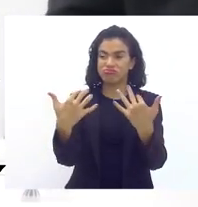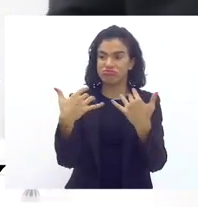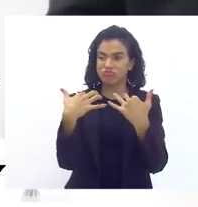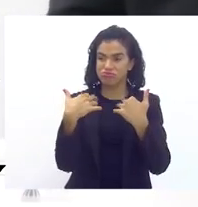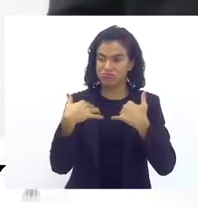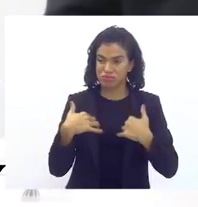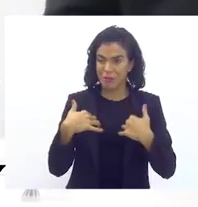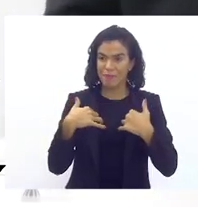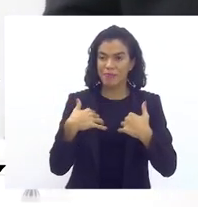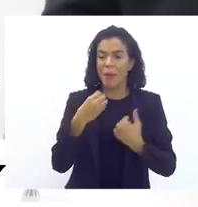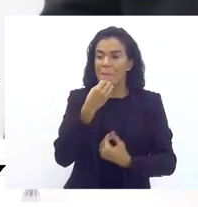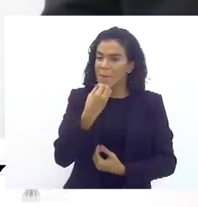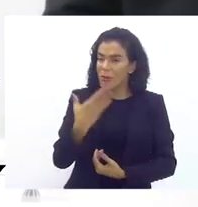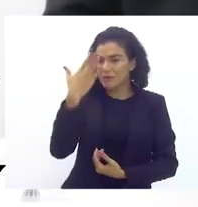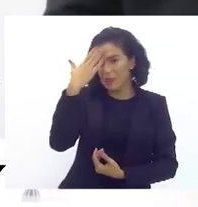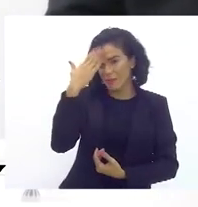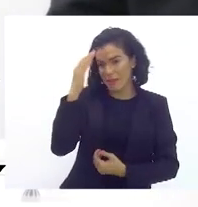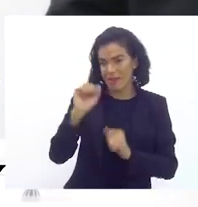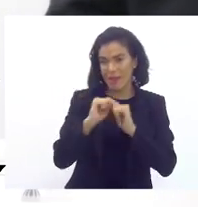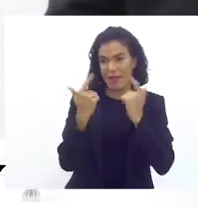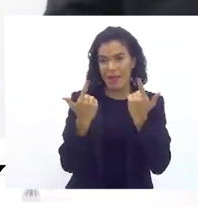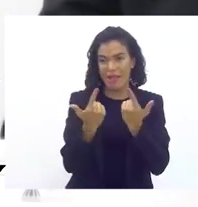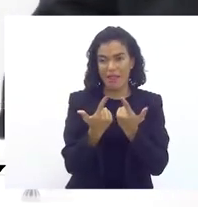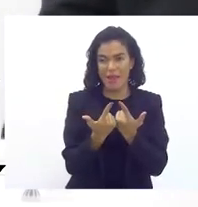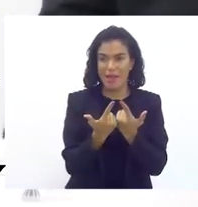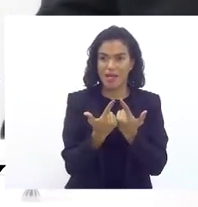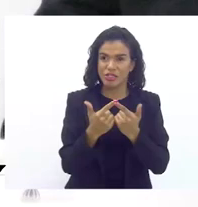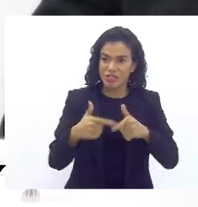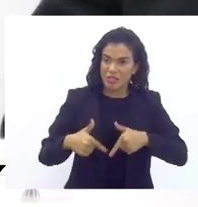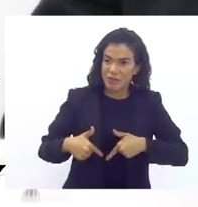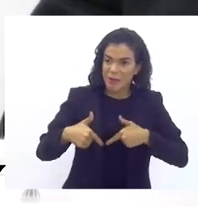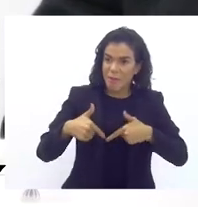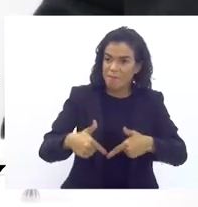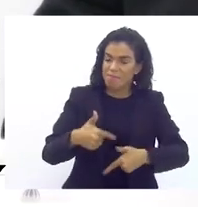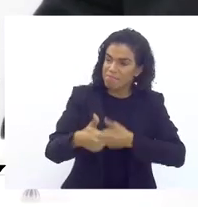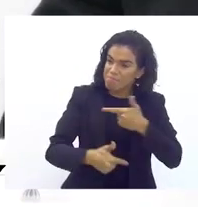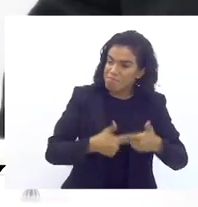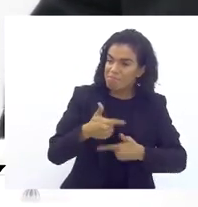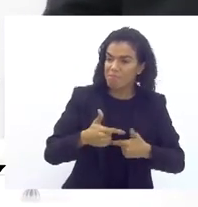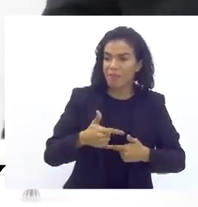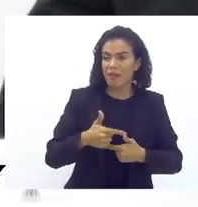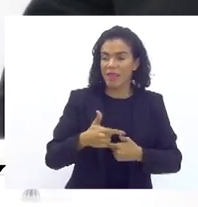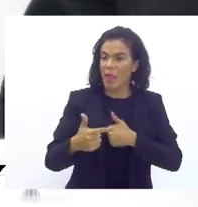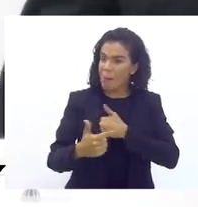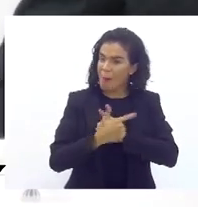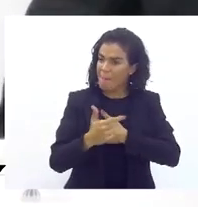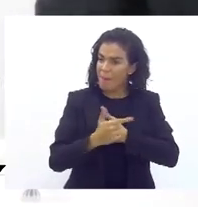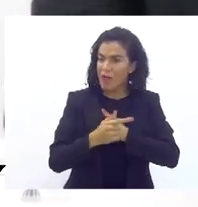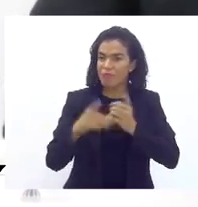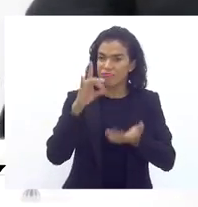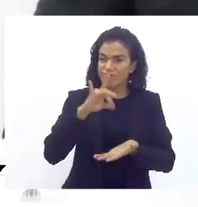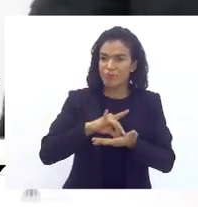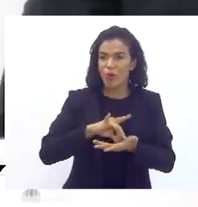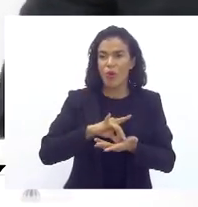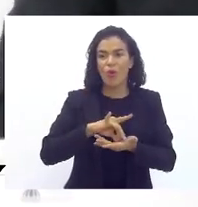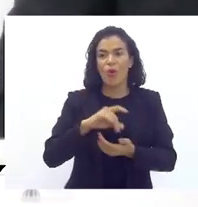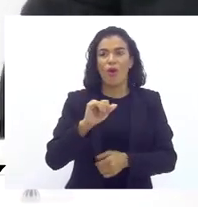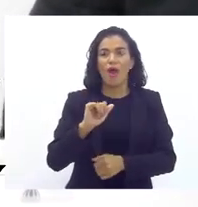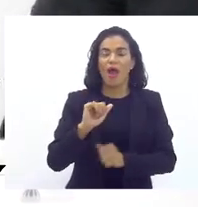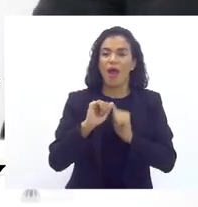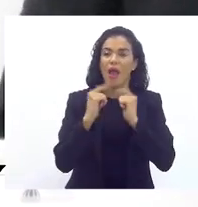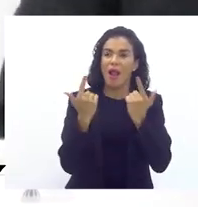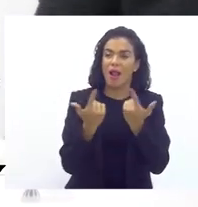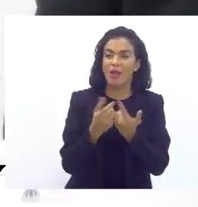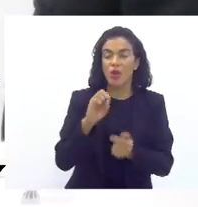a alerjício fazer né porque a gente quem acompanha muitas vezes a TV alerj ou